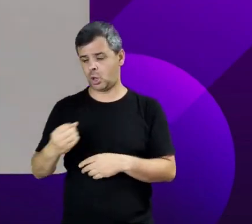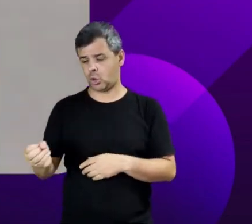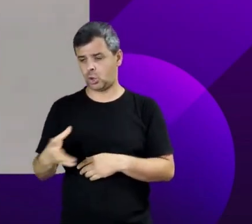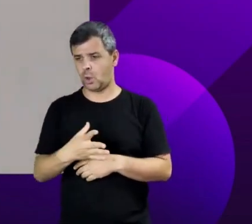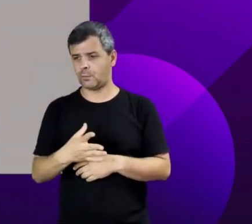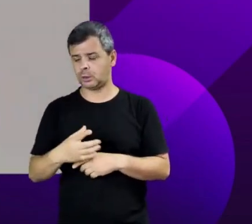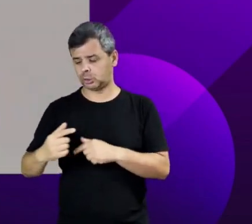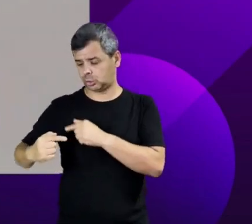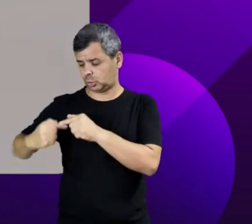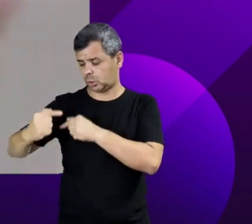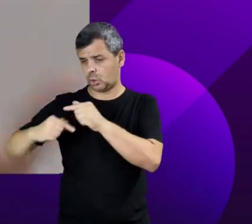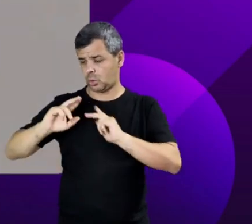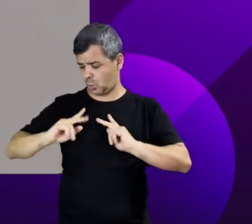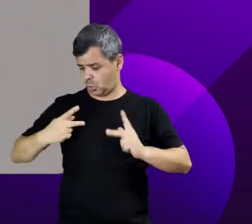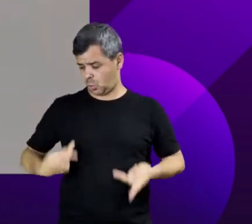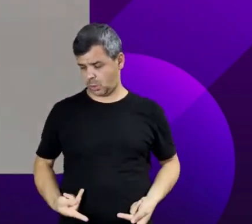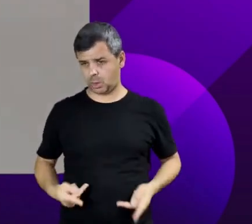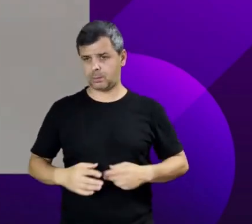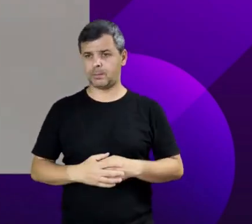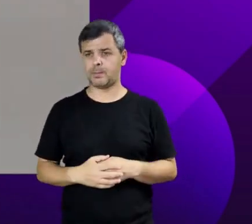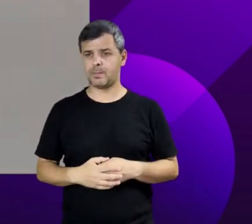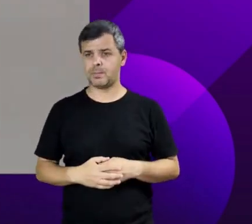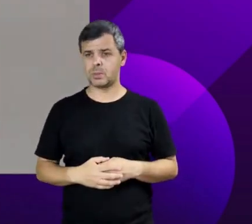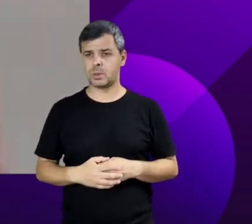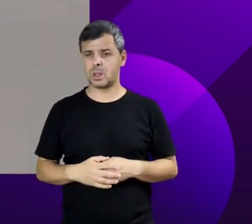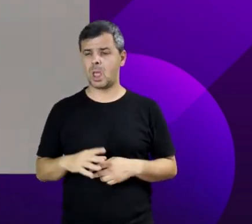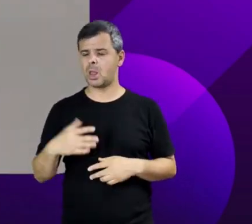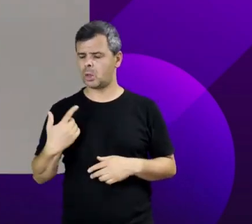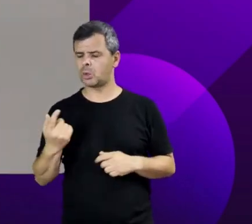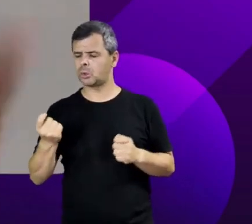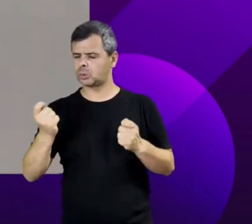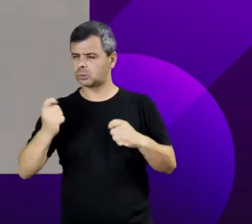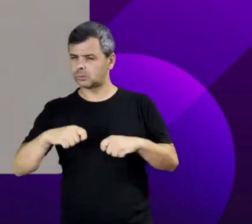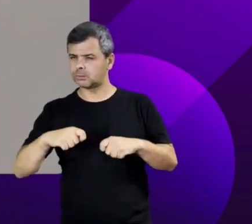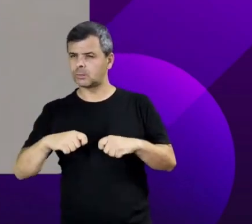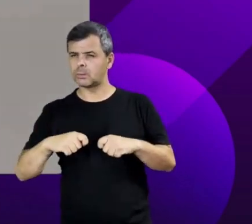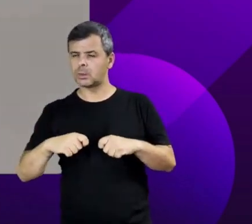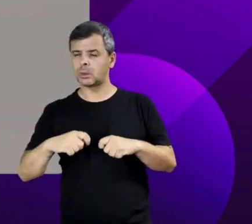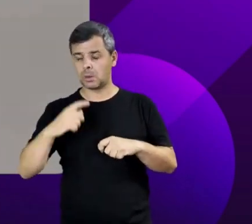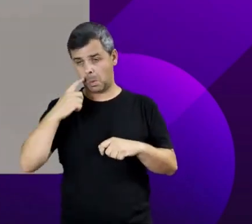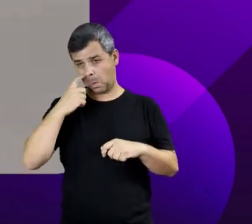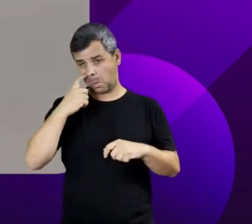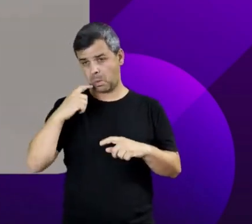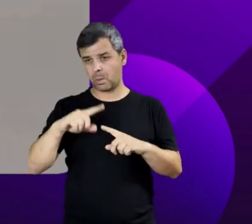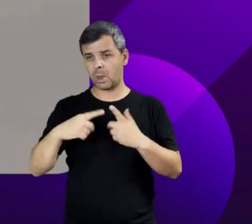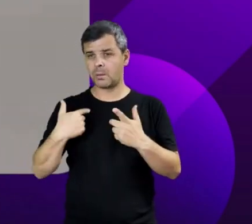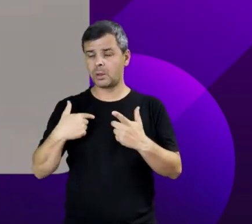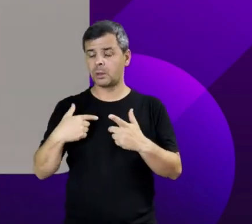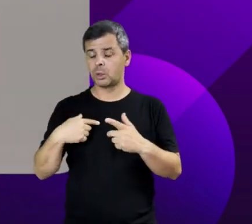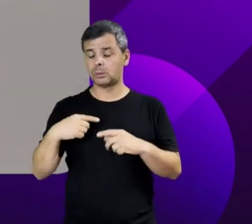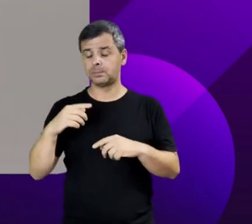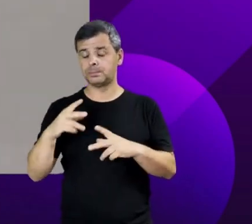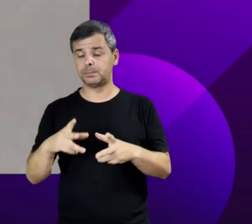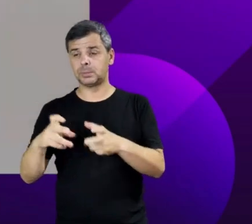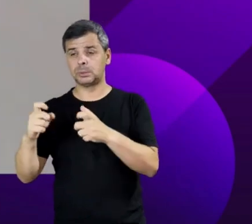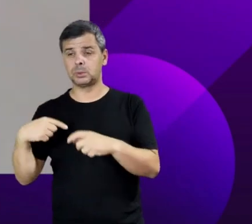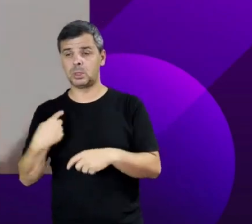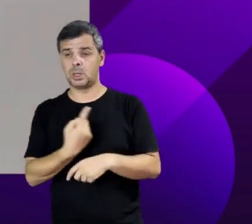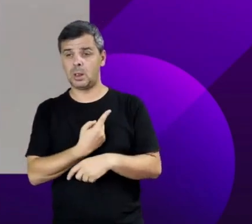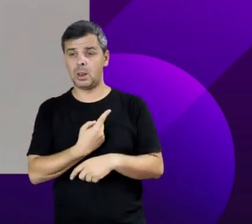tempo presente. E à medida que formos capazes, né, que sejamos capazes de dar conta disso,